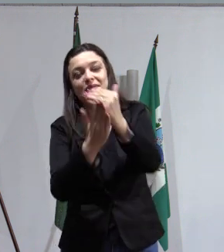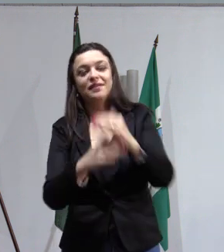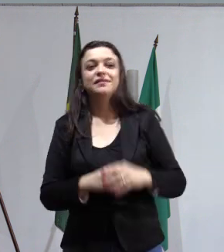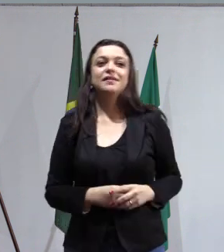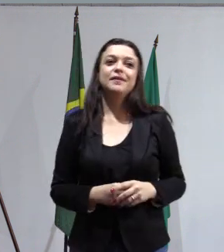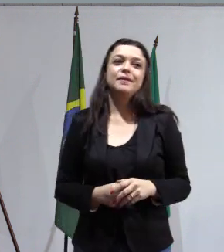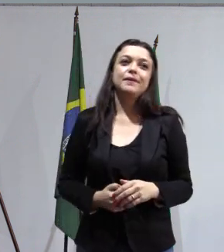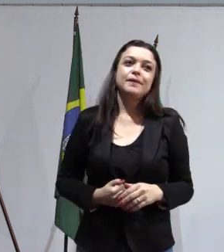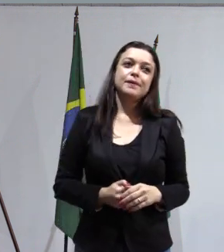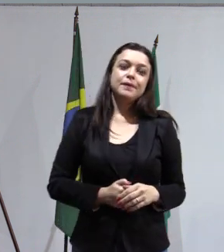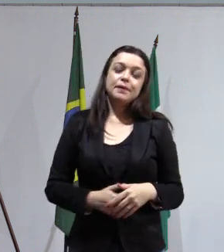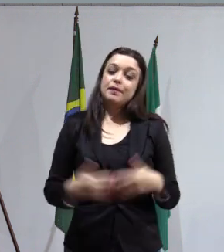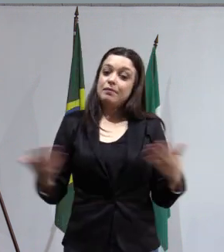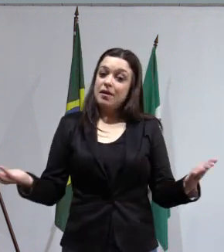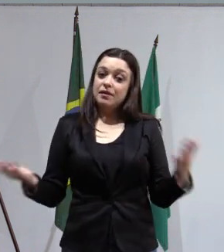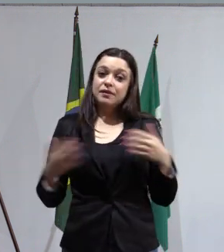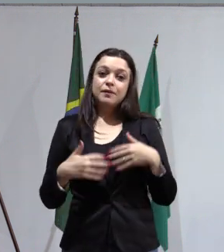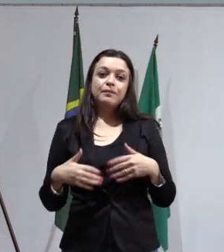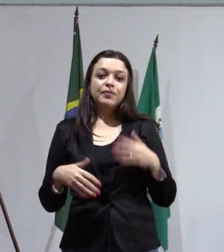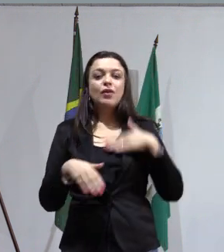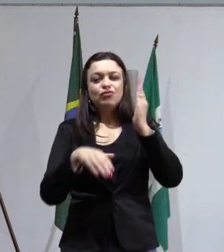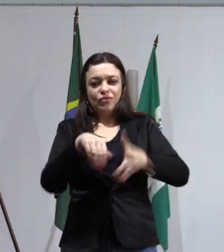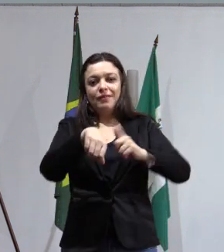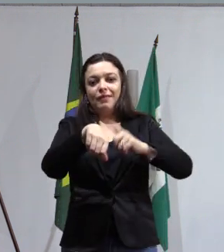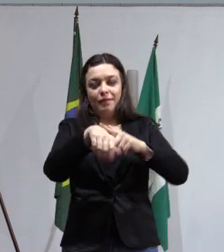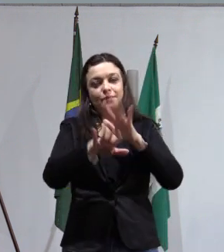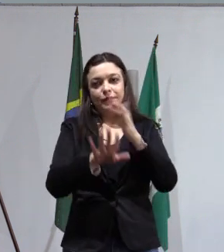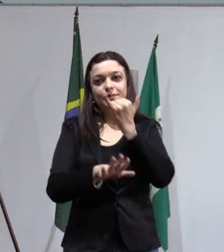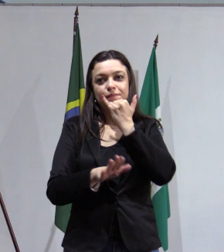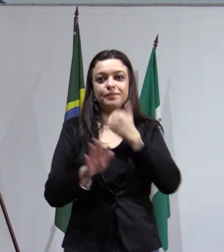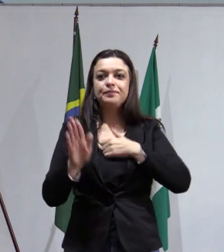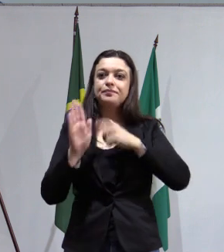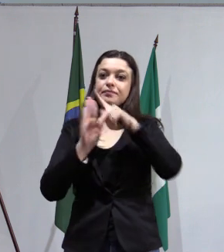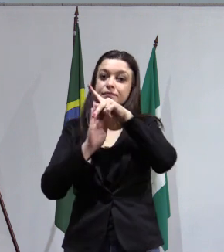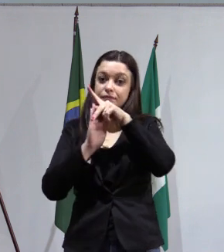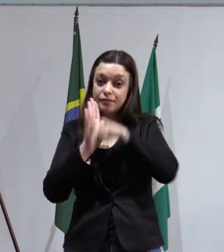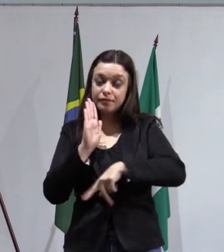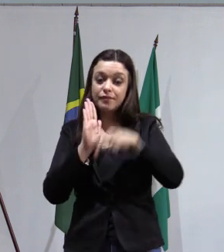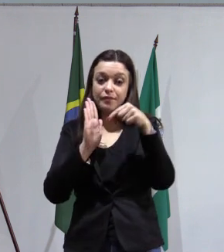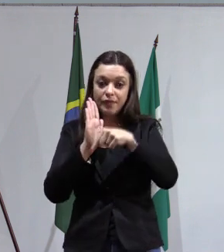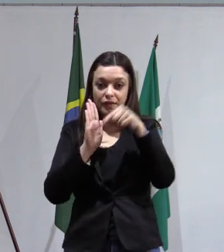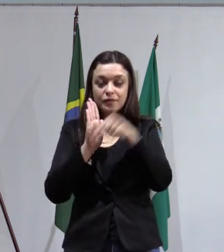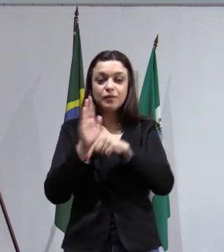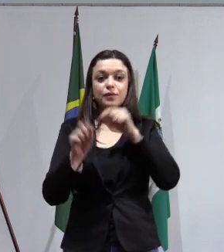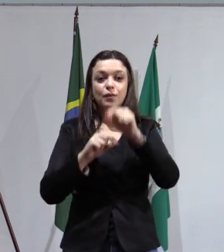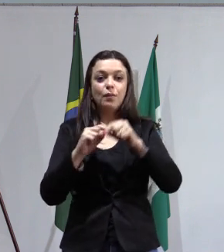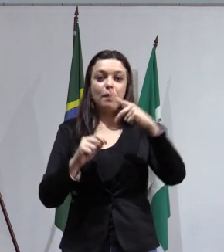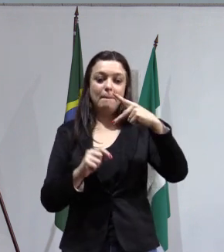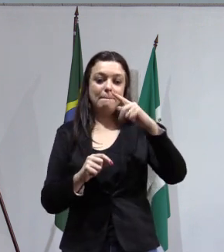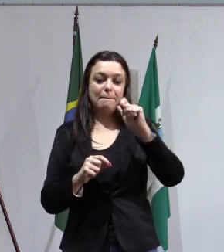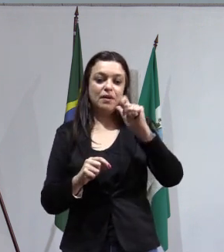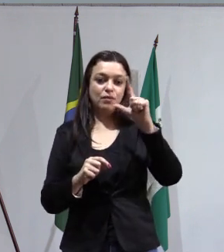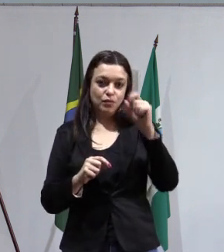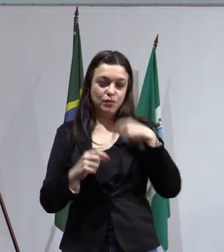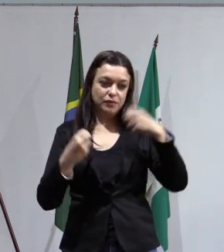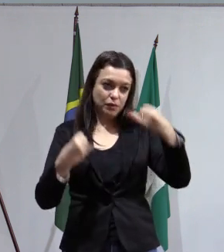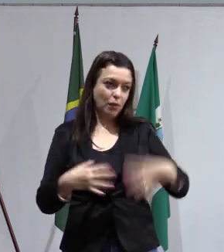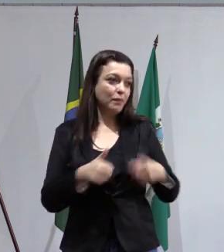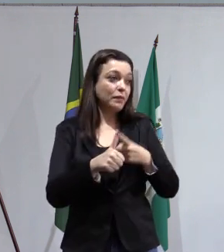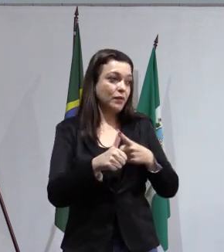esse projeto, pessoal, eu já estourei o tempo, mas eu quero só deixar essa mensagem. O Paulinho chamou bem a atenção disso aqui, né? O primeiro